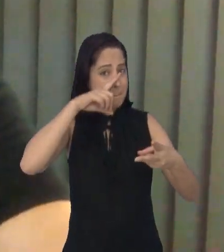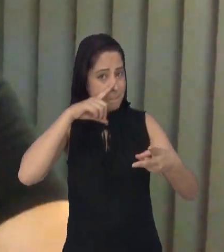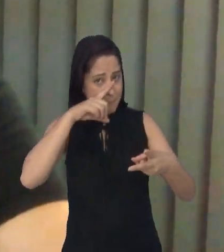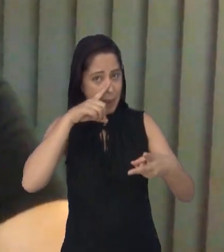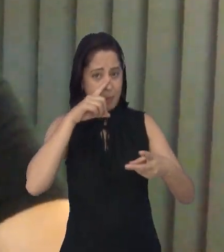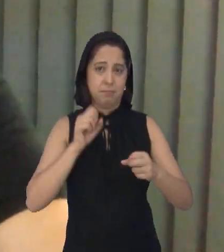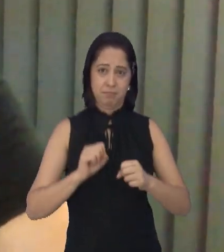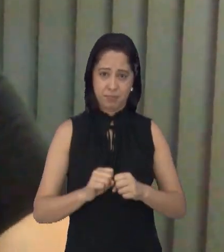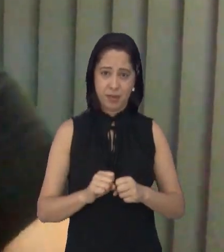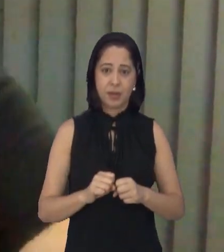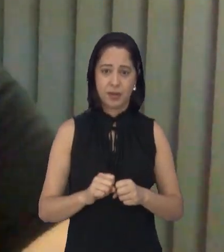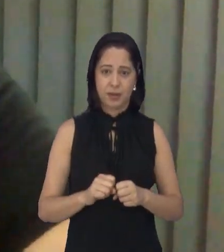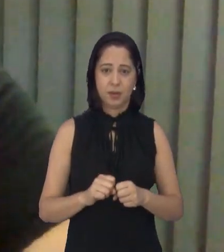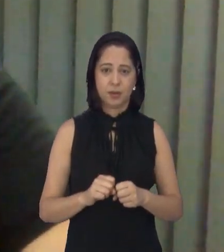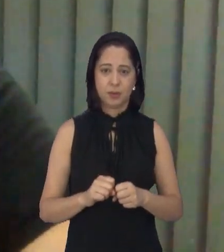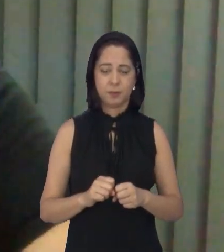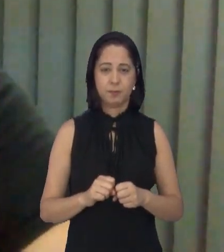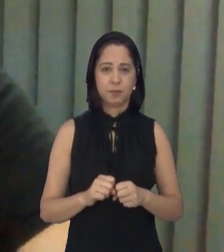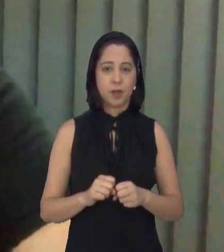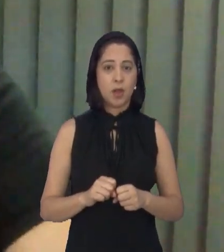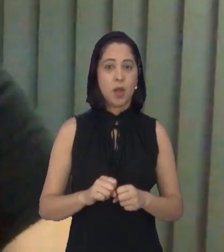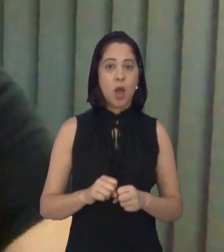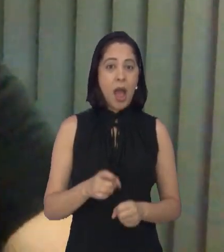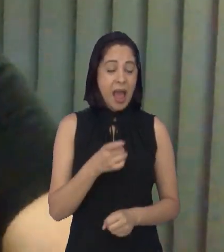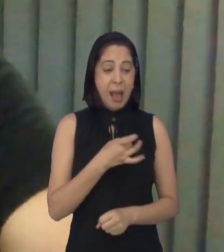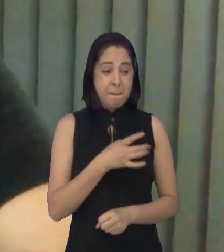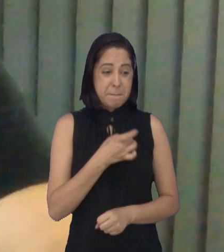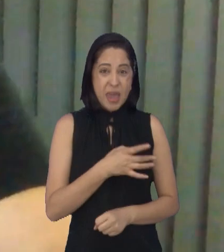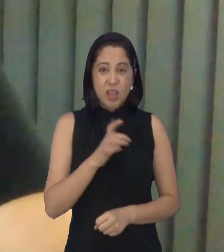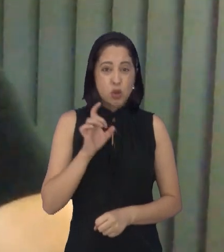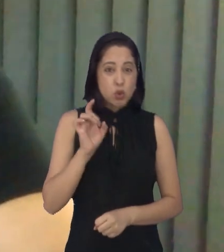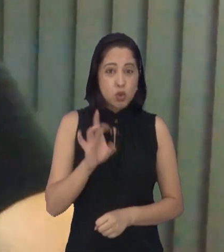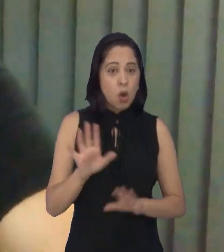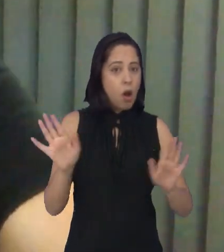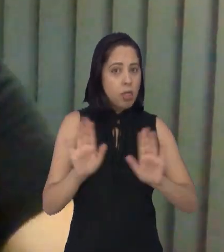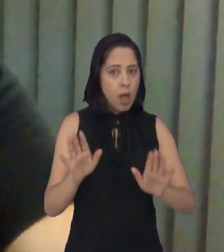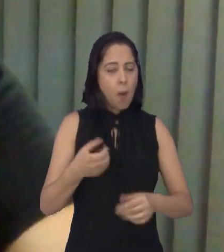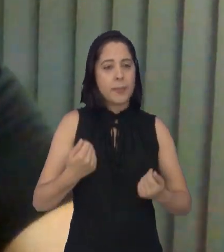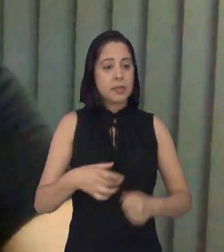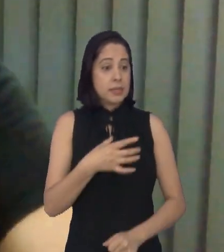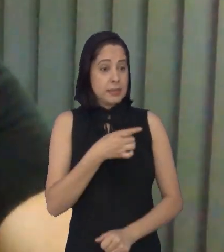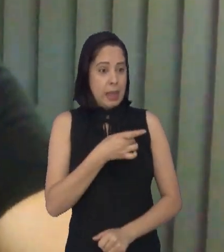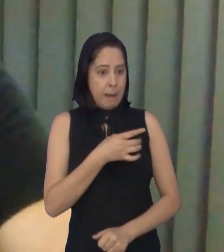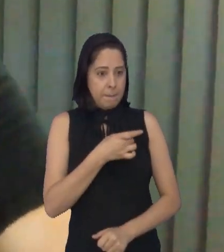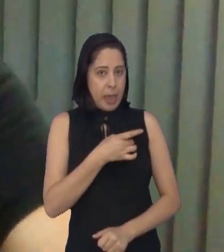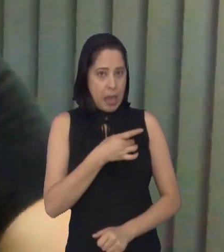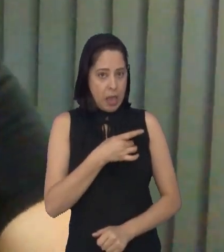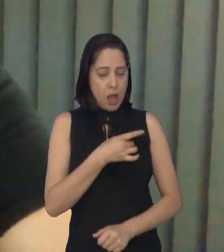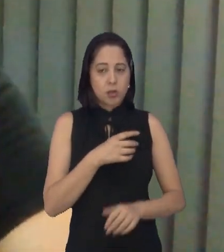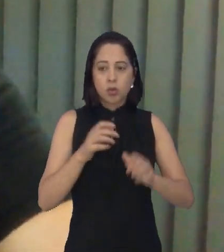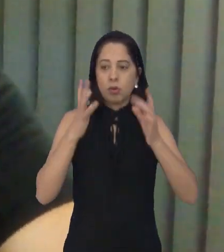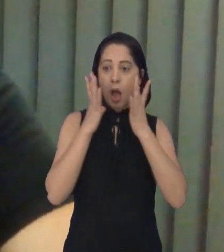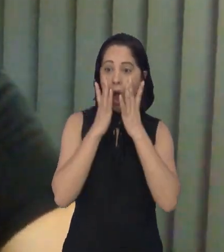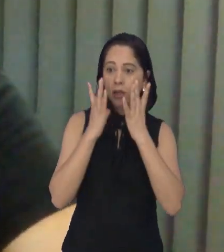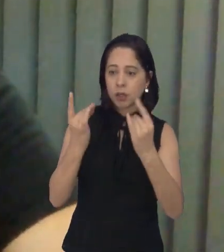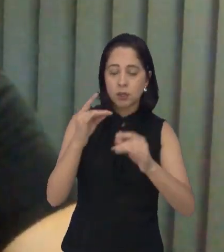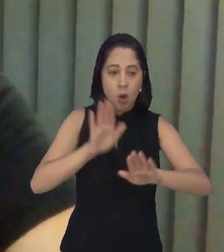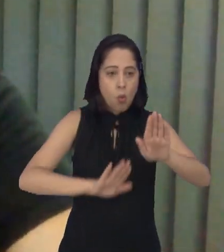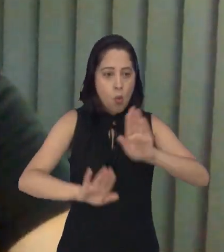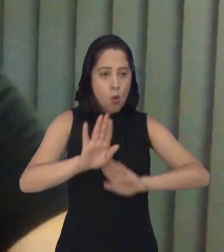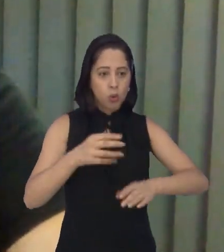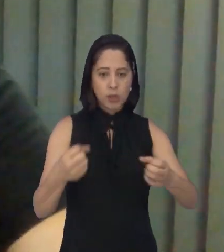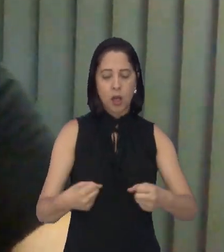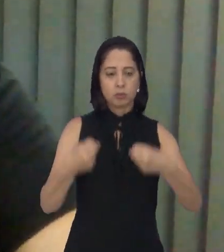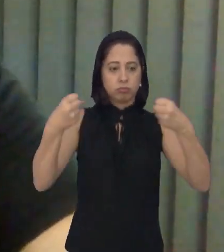gente sai. Não é só o medo, é toda a atenção que a atividade de dirigir requer. Então, é